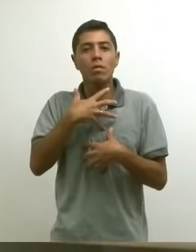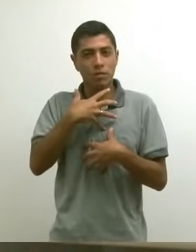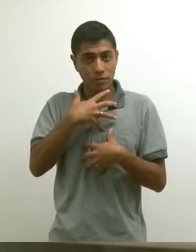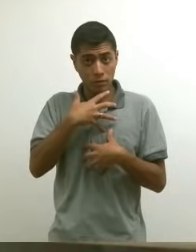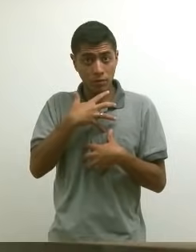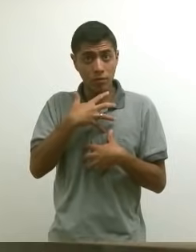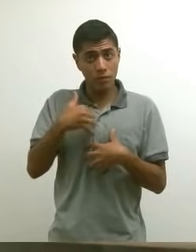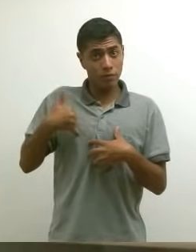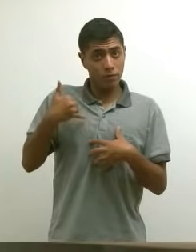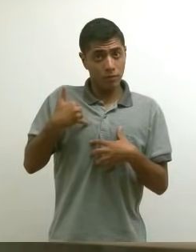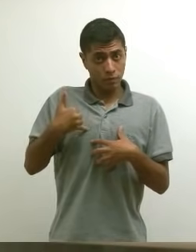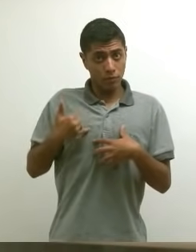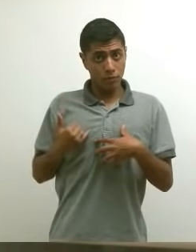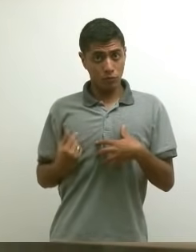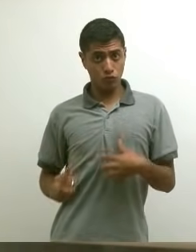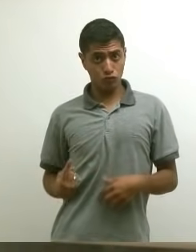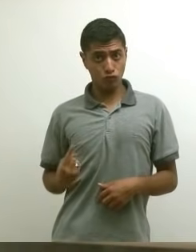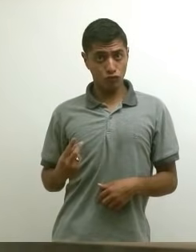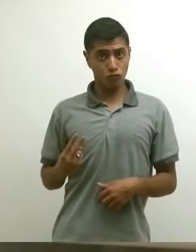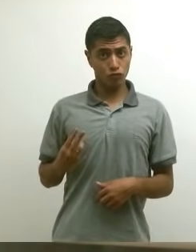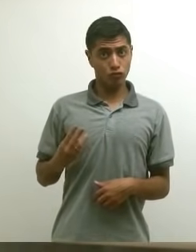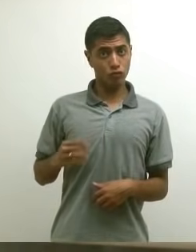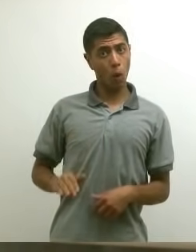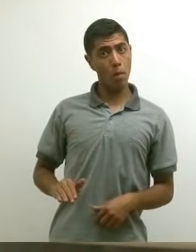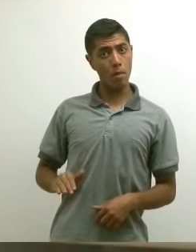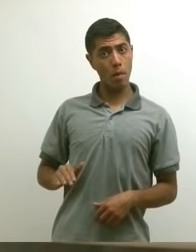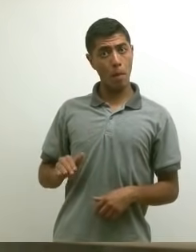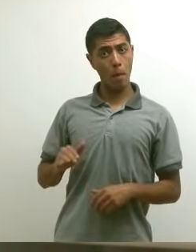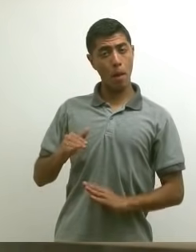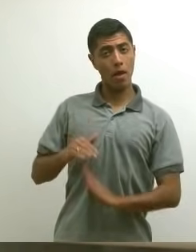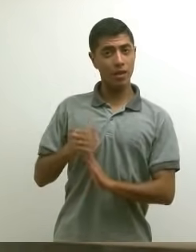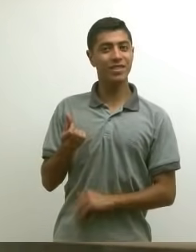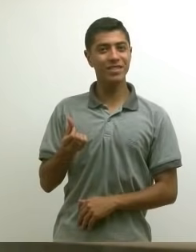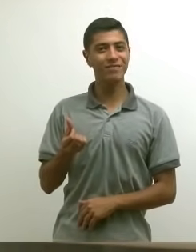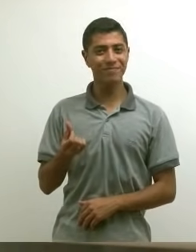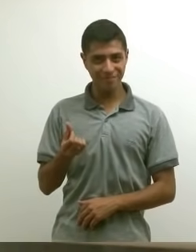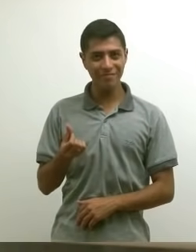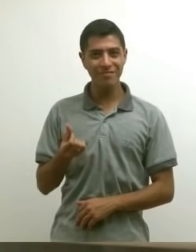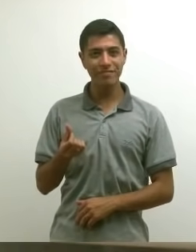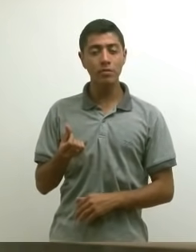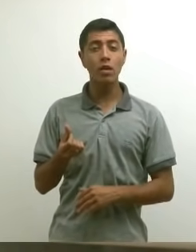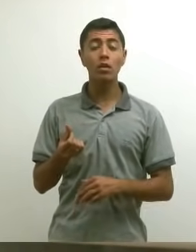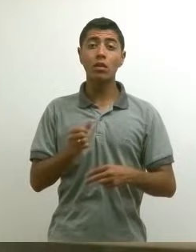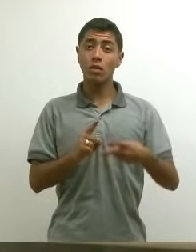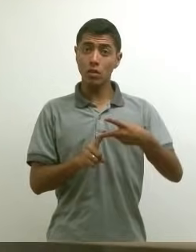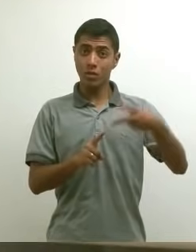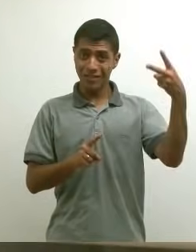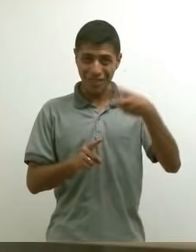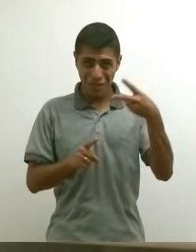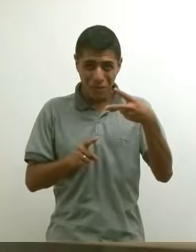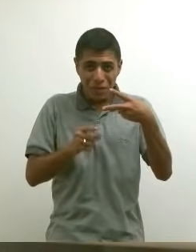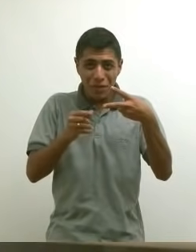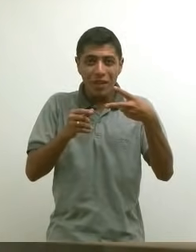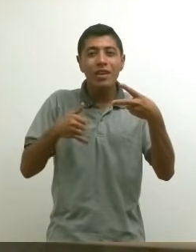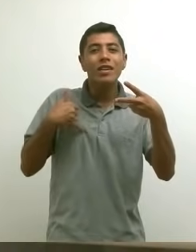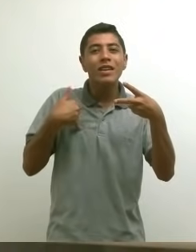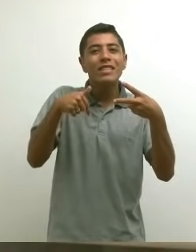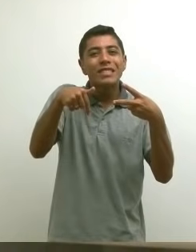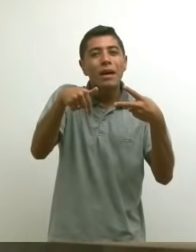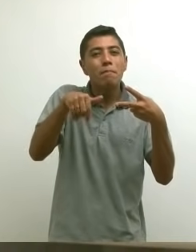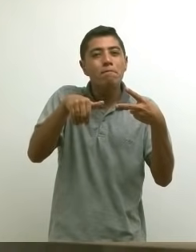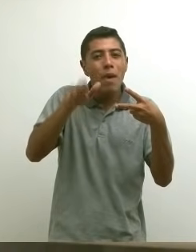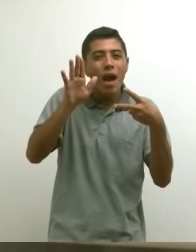67 anos que está acontecendo com a criança ela termina aquela fase de minimização ela pára de produzir células de